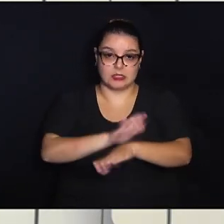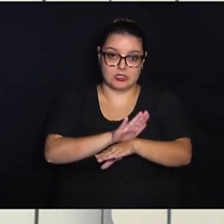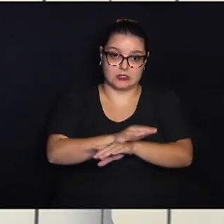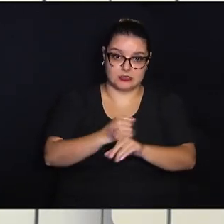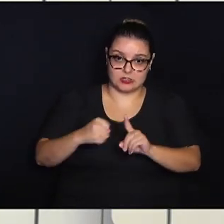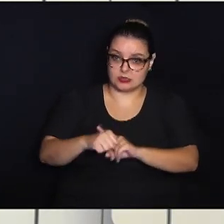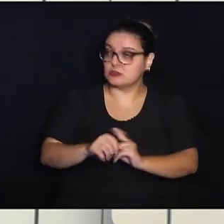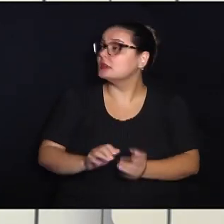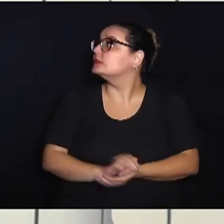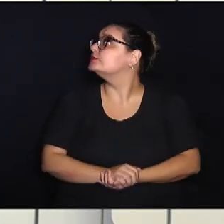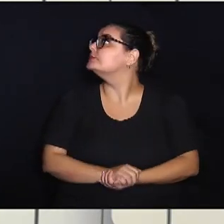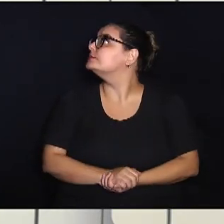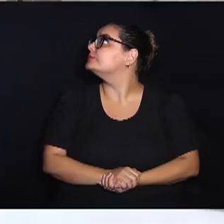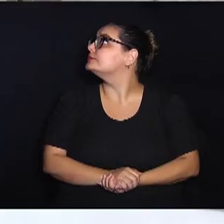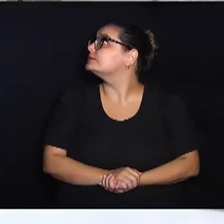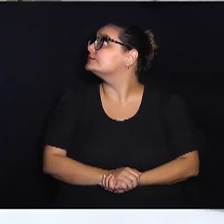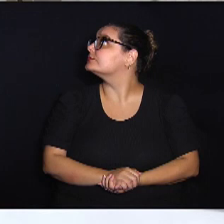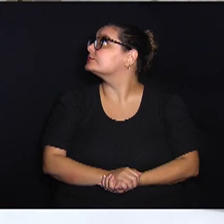social.